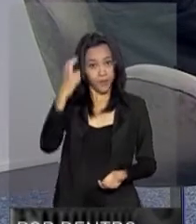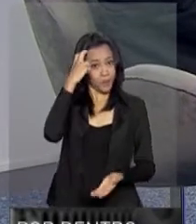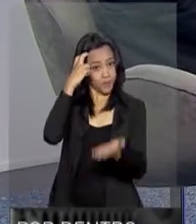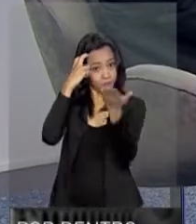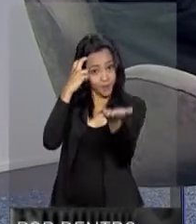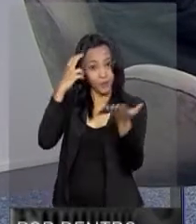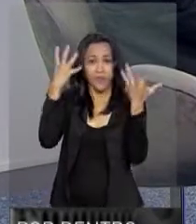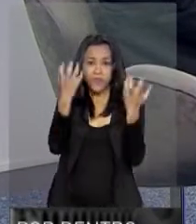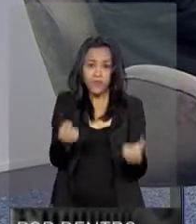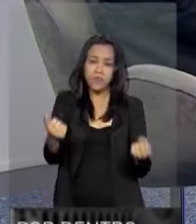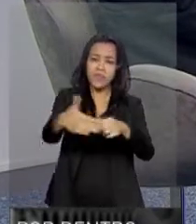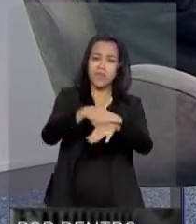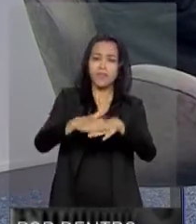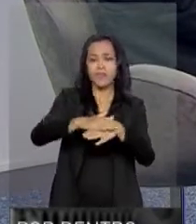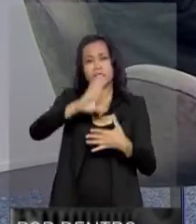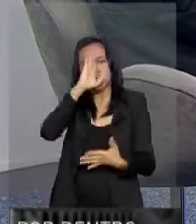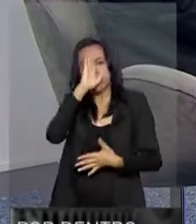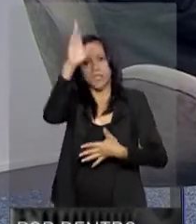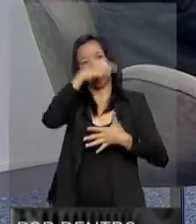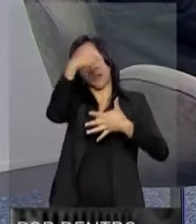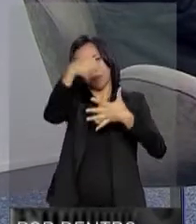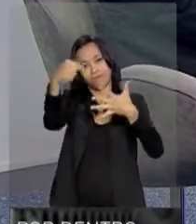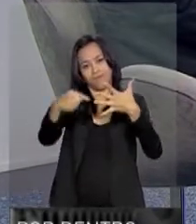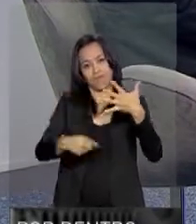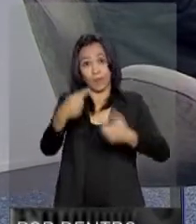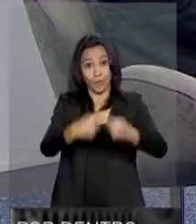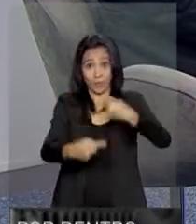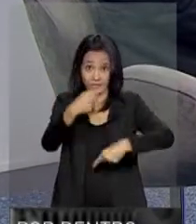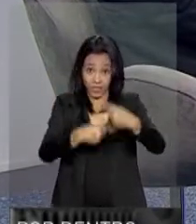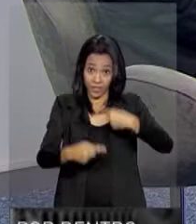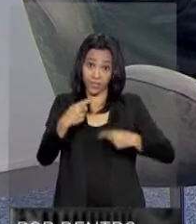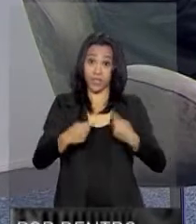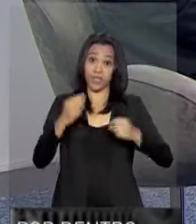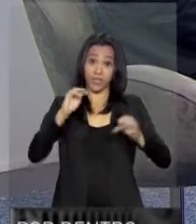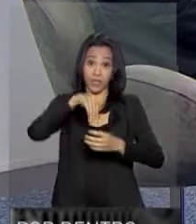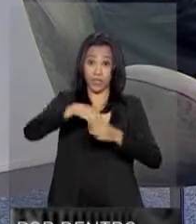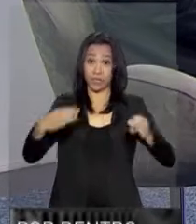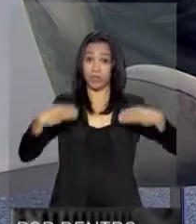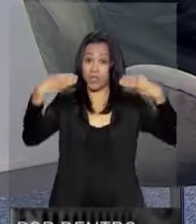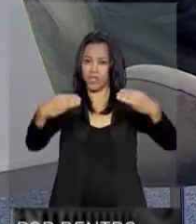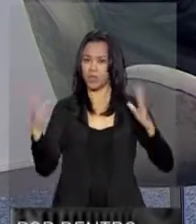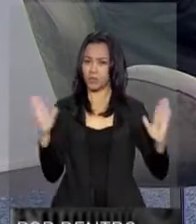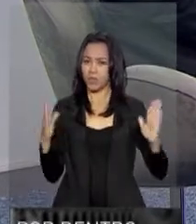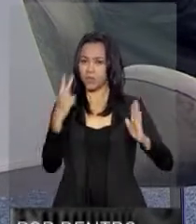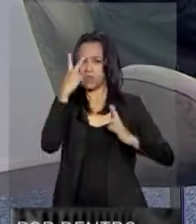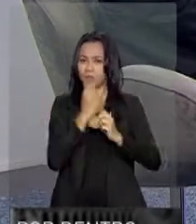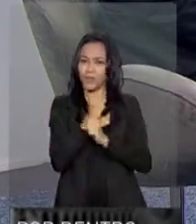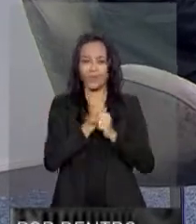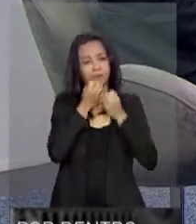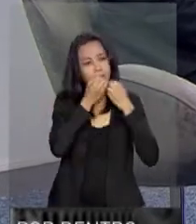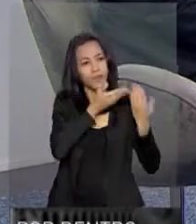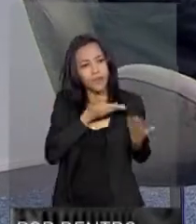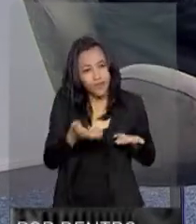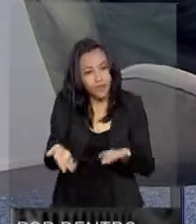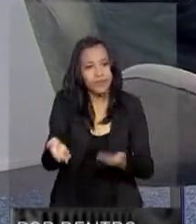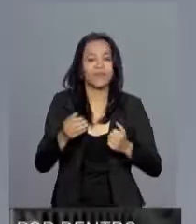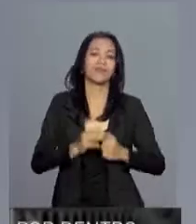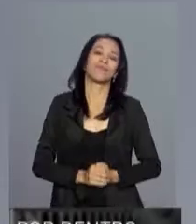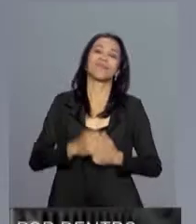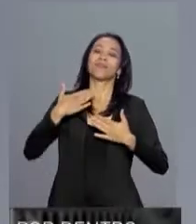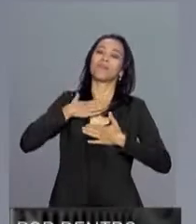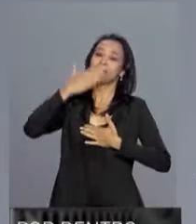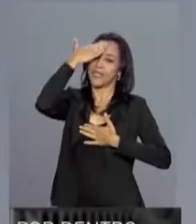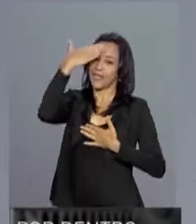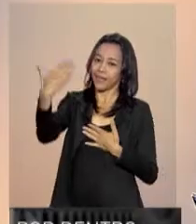vamos conversar sobre as principais políticas públicas do ministério os últimos dois anos olá ministro seja muito bem vindo muito obrigado carlos um prazer estar